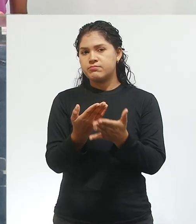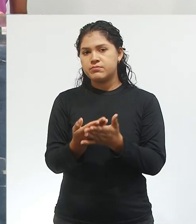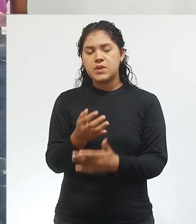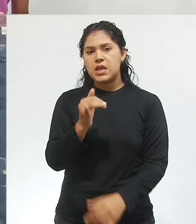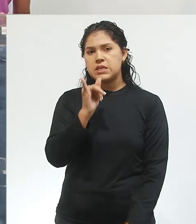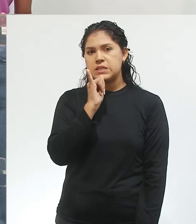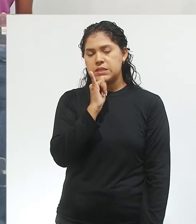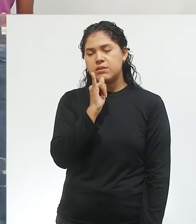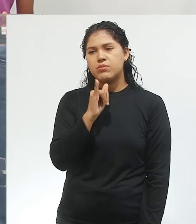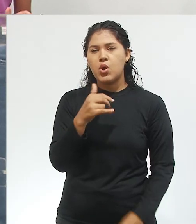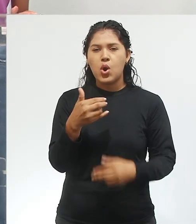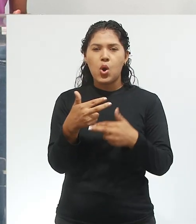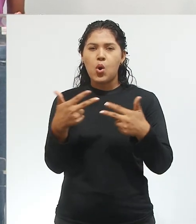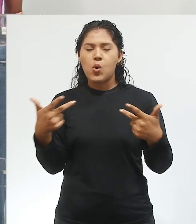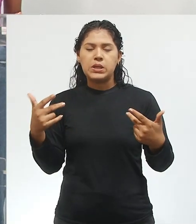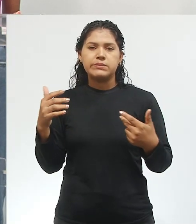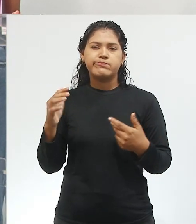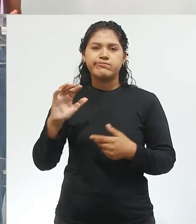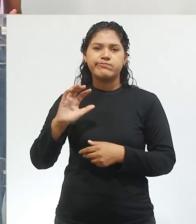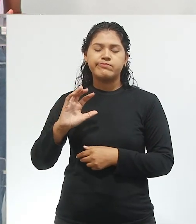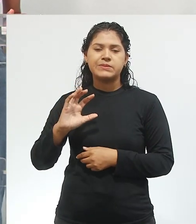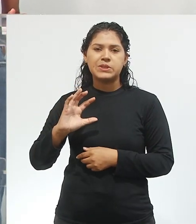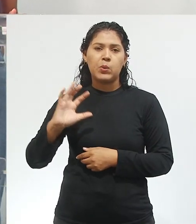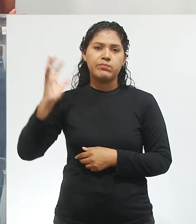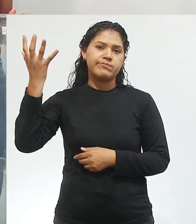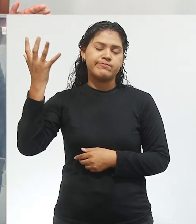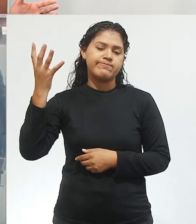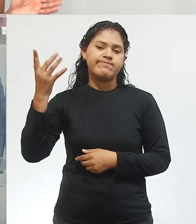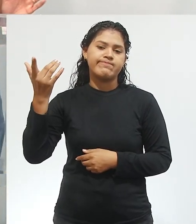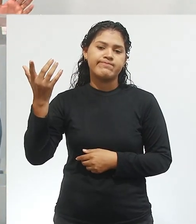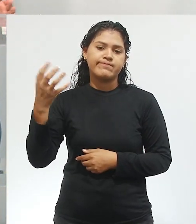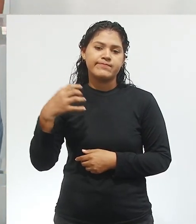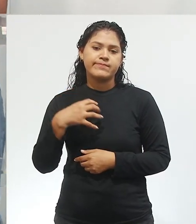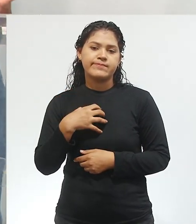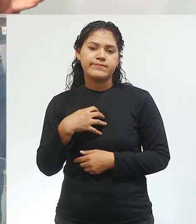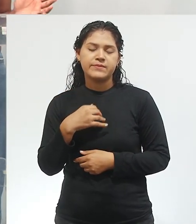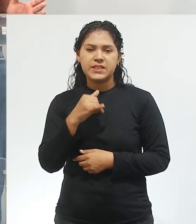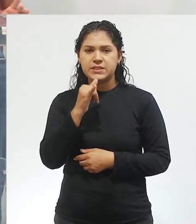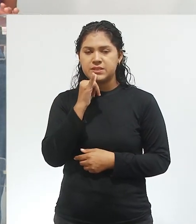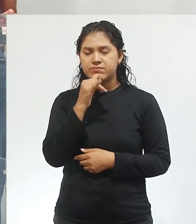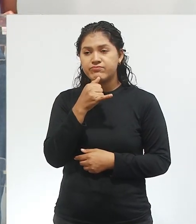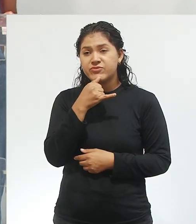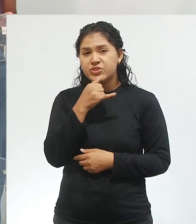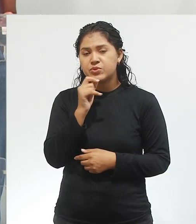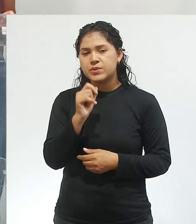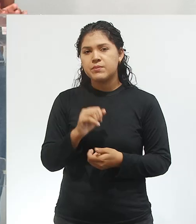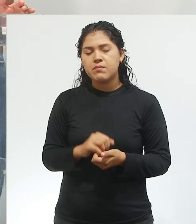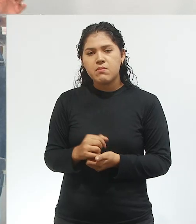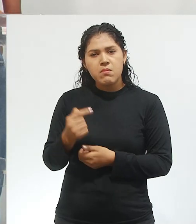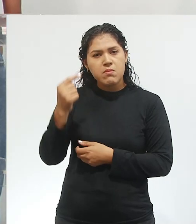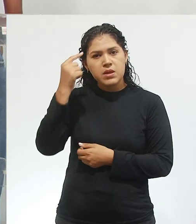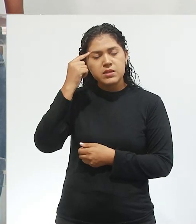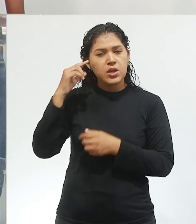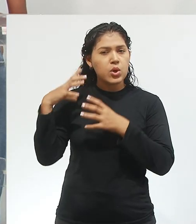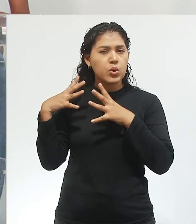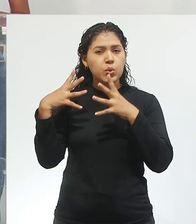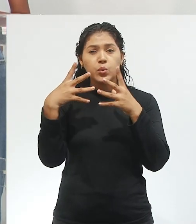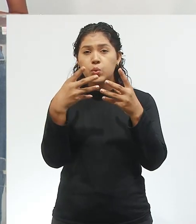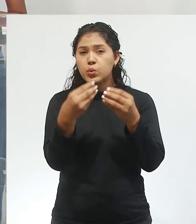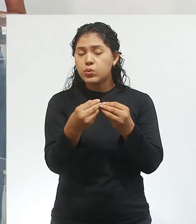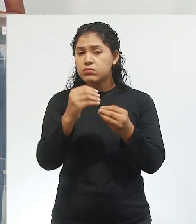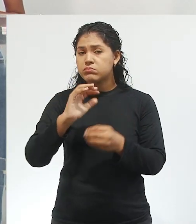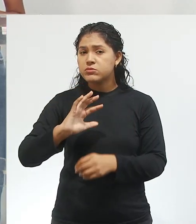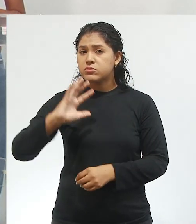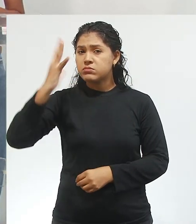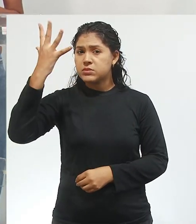por exemplo, que me deixa extremamente, por exemplo, chateada, é achar que tudo que acontece no